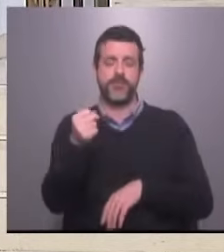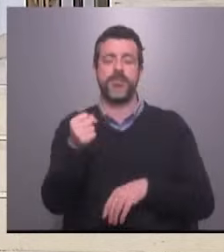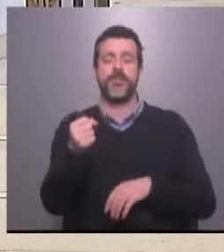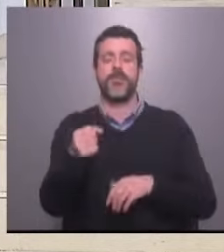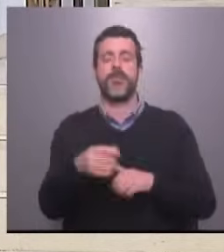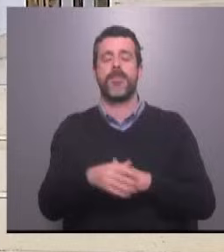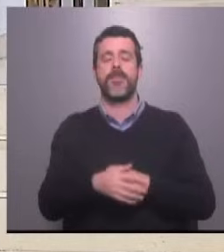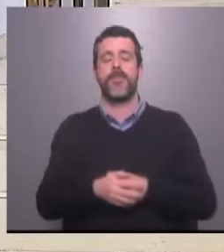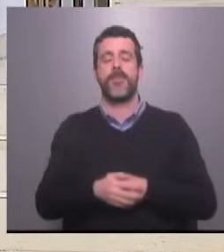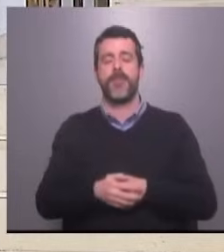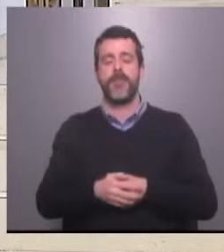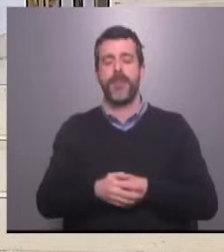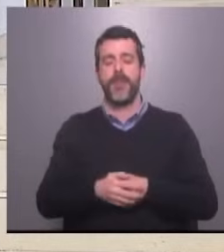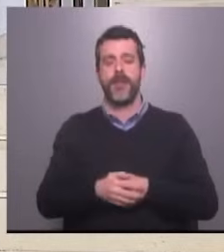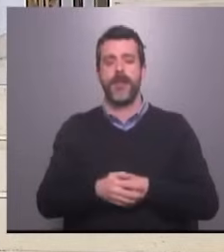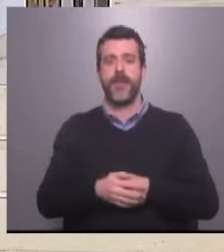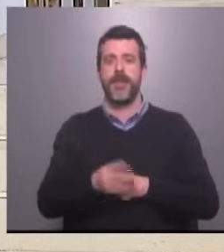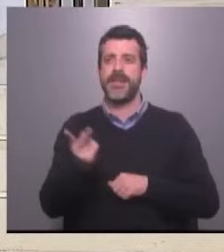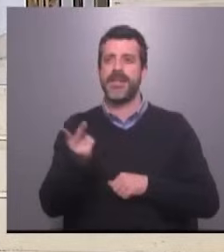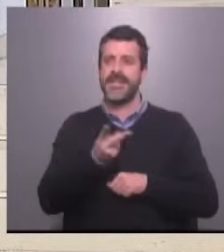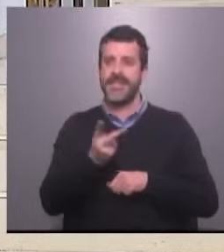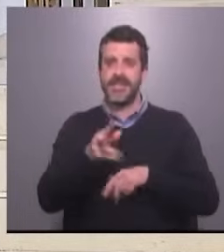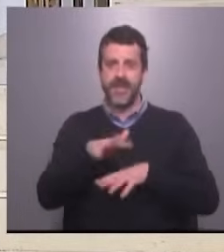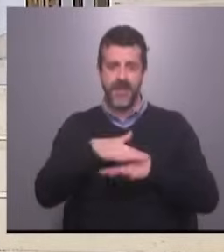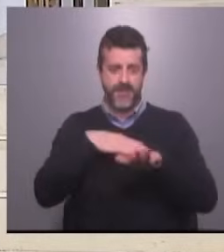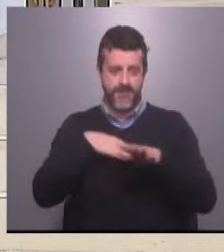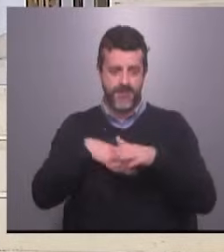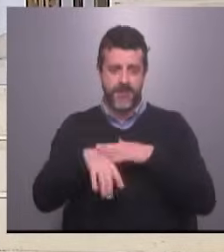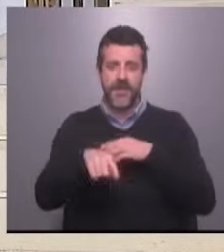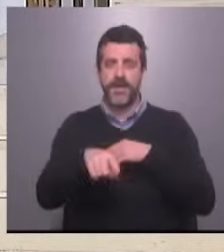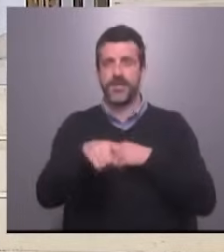para a remissão dos pecados.